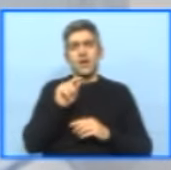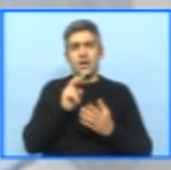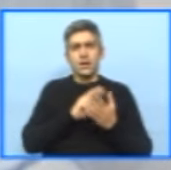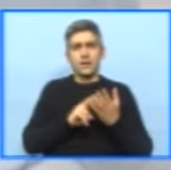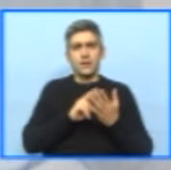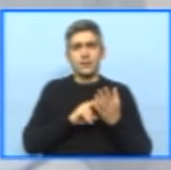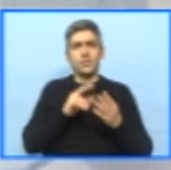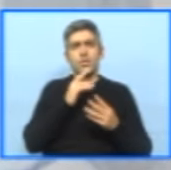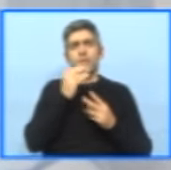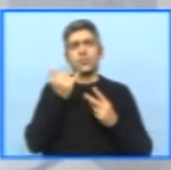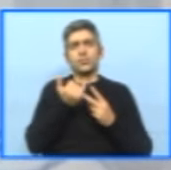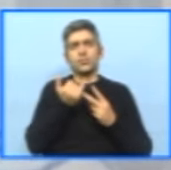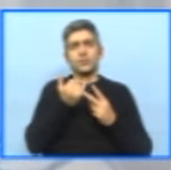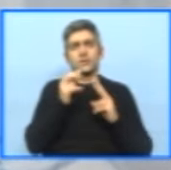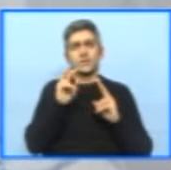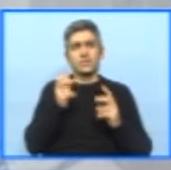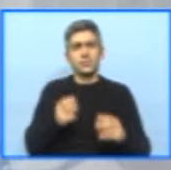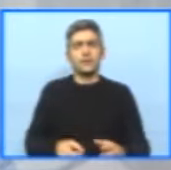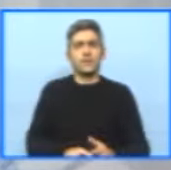Um segundo tema tem a ver com,